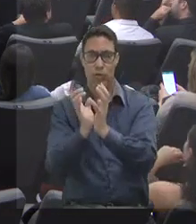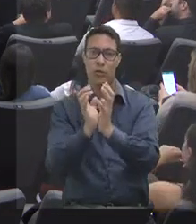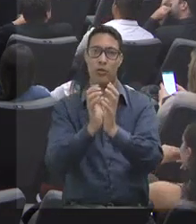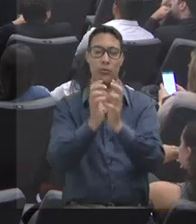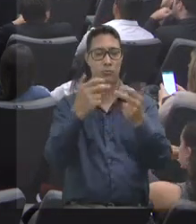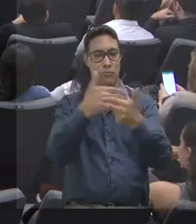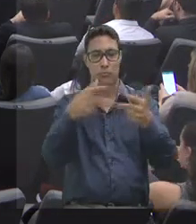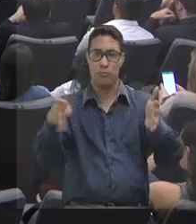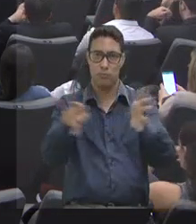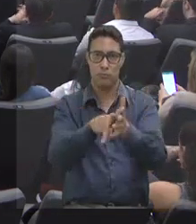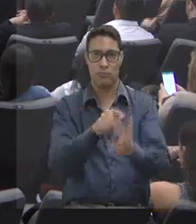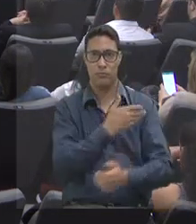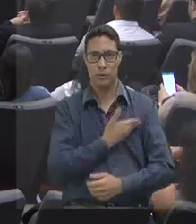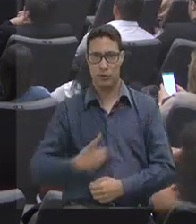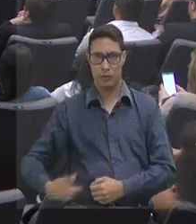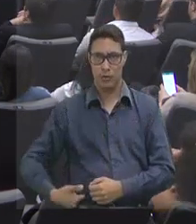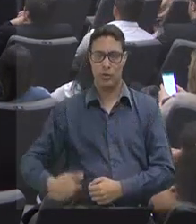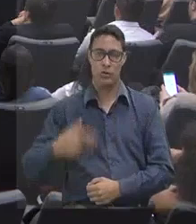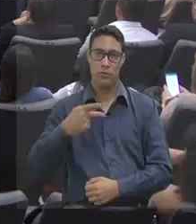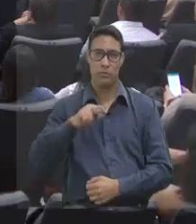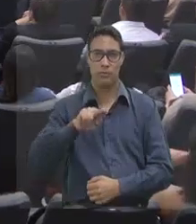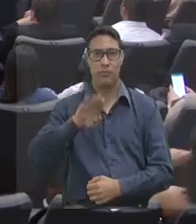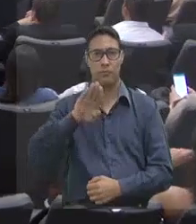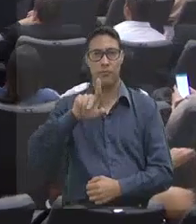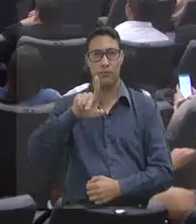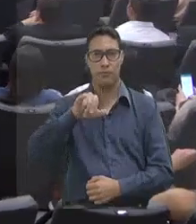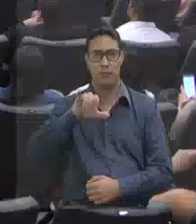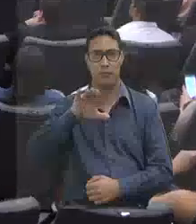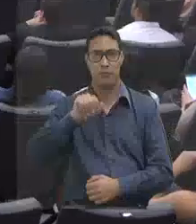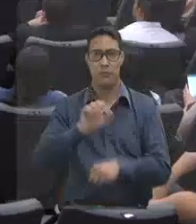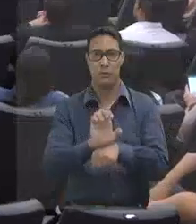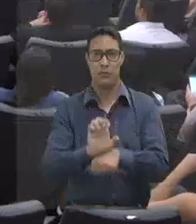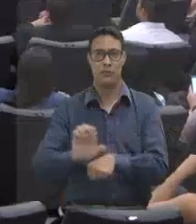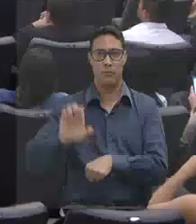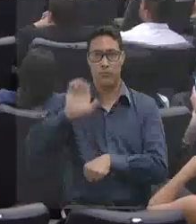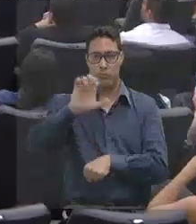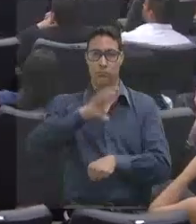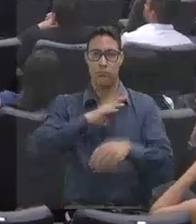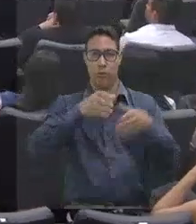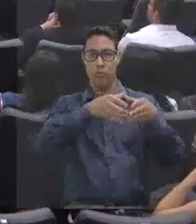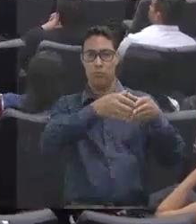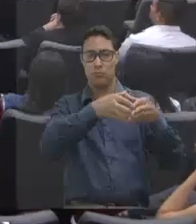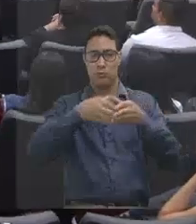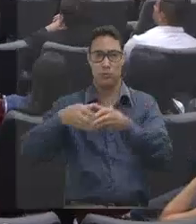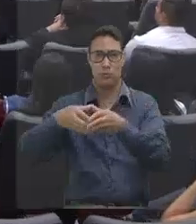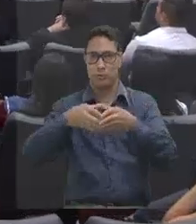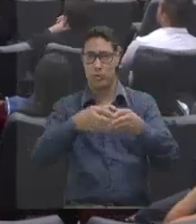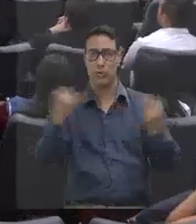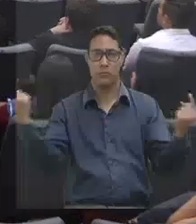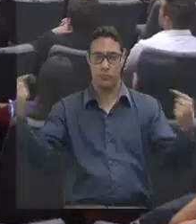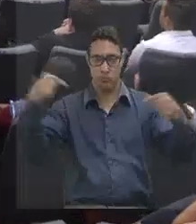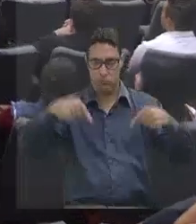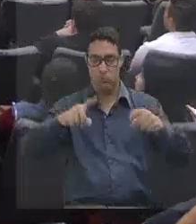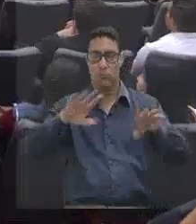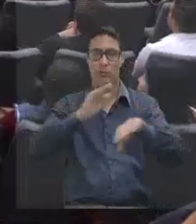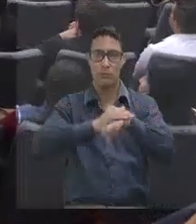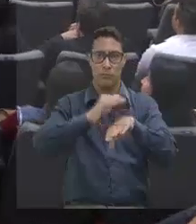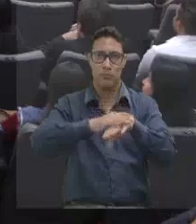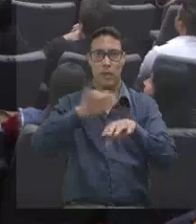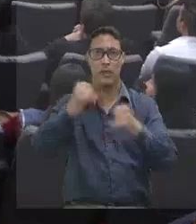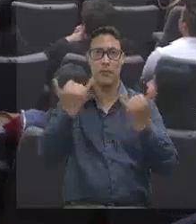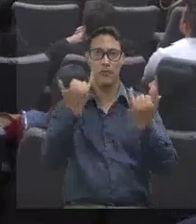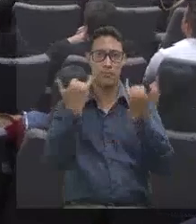entidades administração pública Estadual comparecem as comissões desta casa para prestar informações